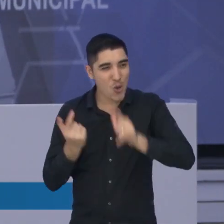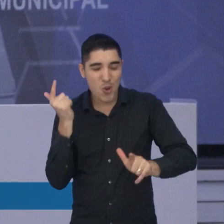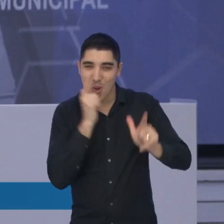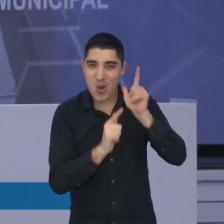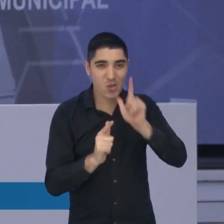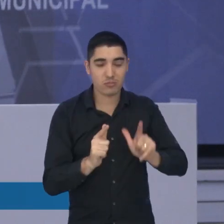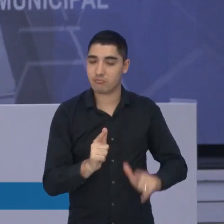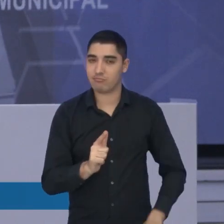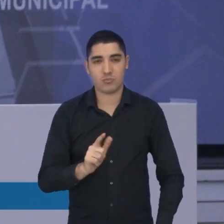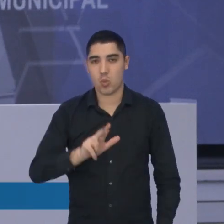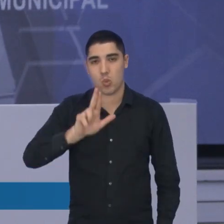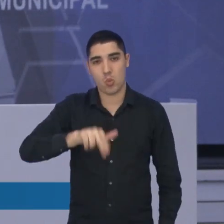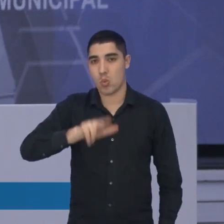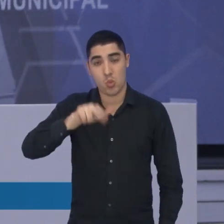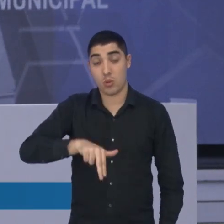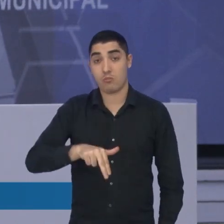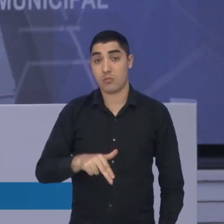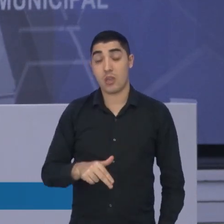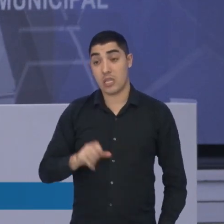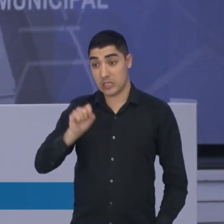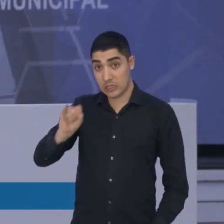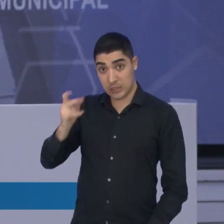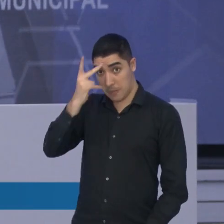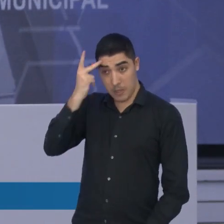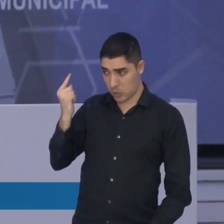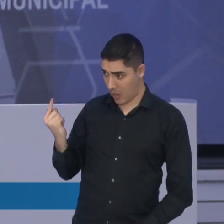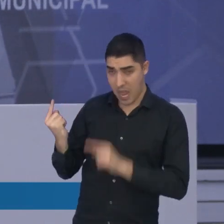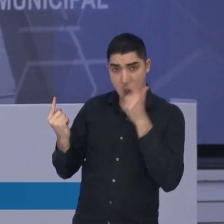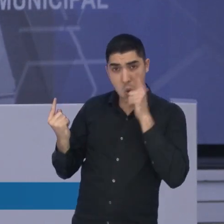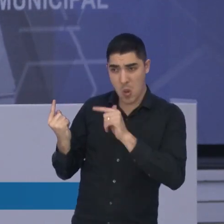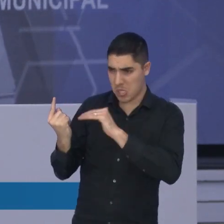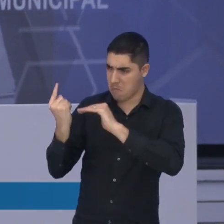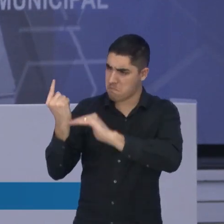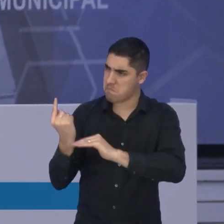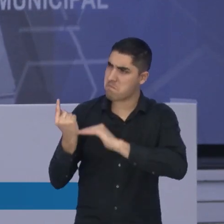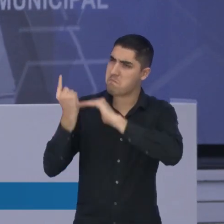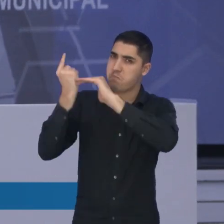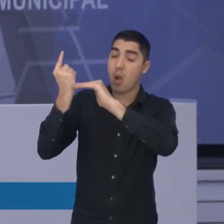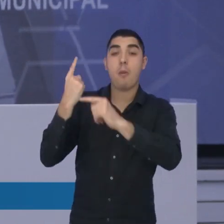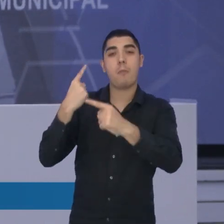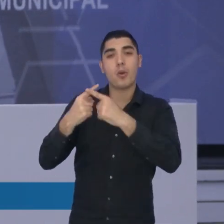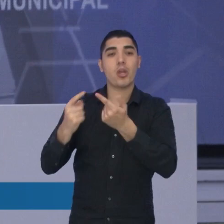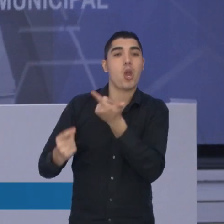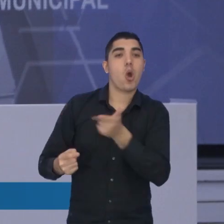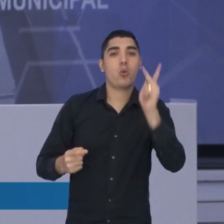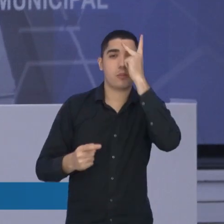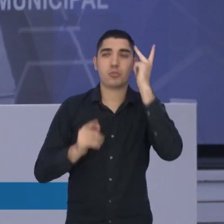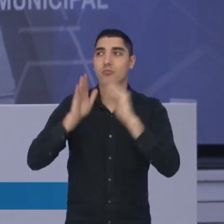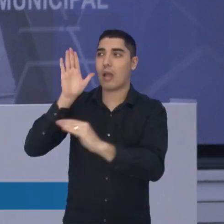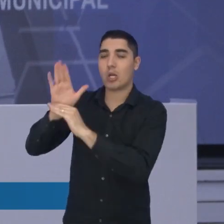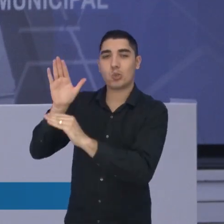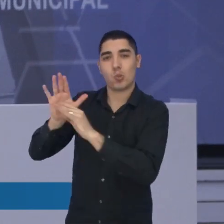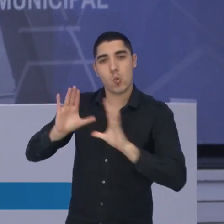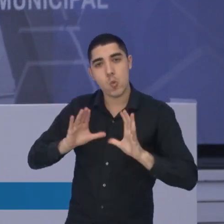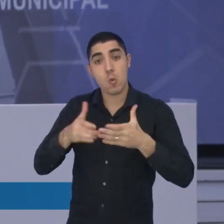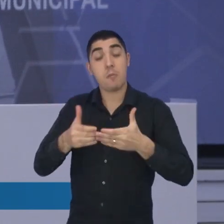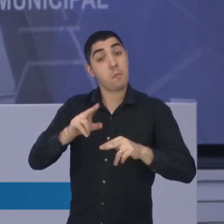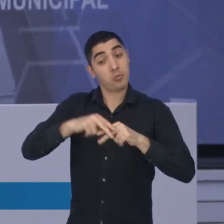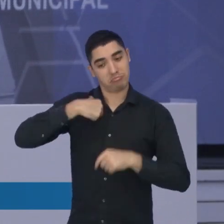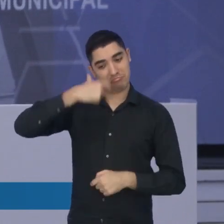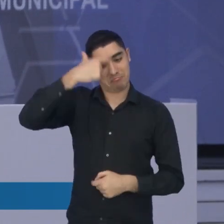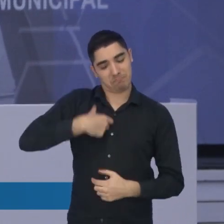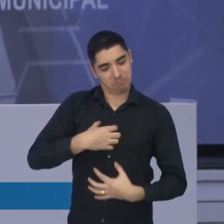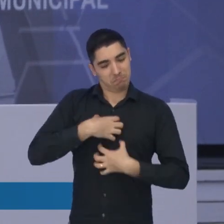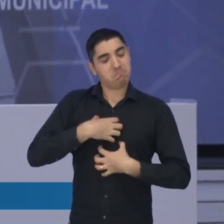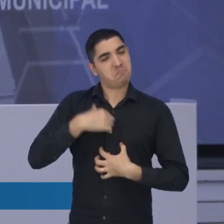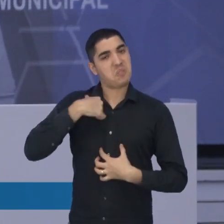obtém um sucesso em alguma coisa, é porque tem uma rede de apoio muito grande. E eu me considero uma pessoa de muita sorte, porque ninguém tem uma